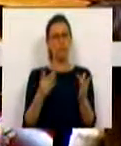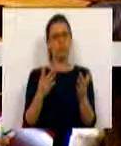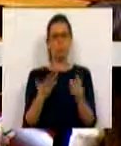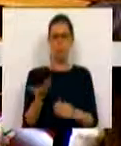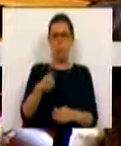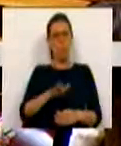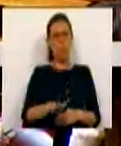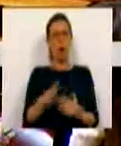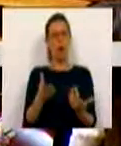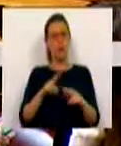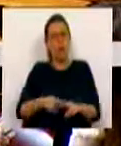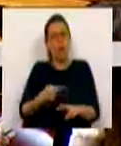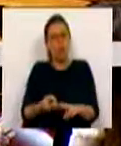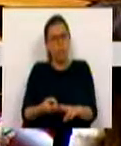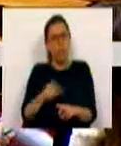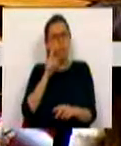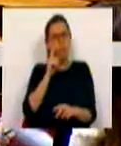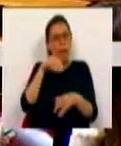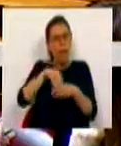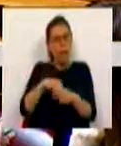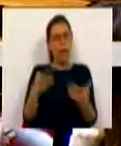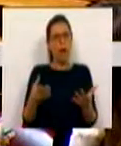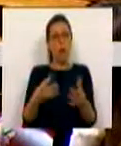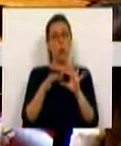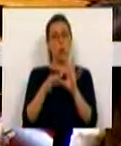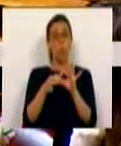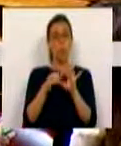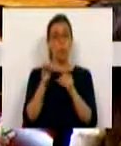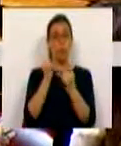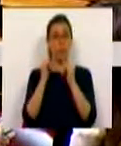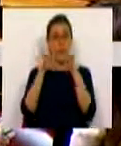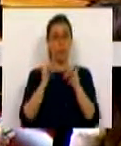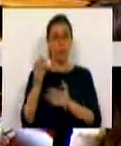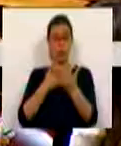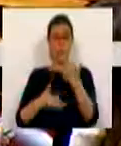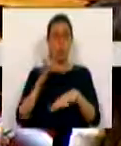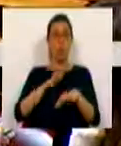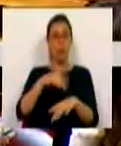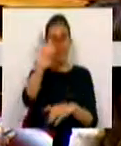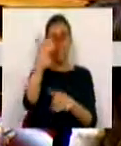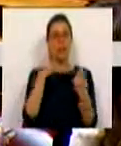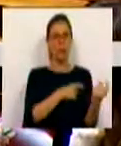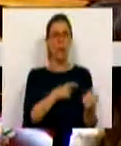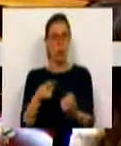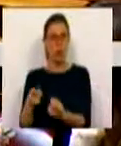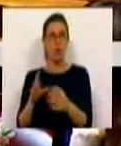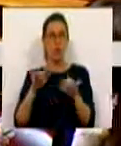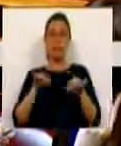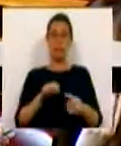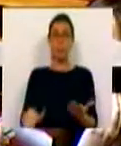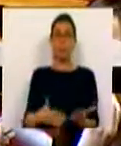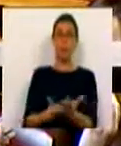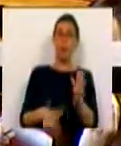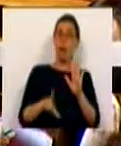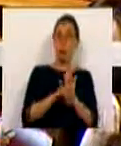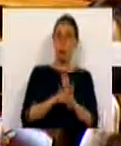um passo mais no reforço da segurança interna e na cooperação internacional no combate ao terrorismo. Com a presente proposta de